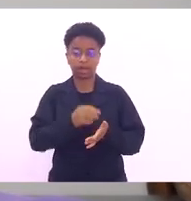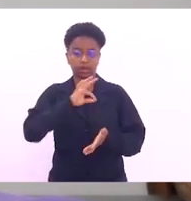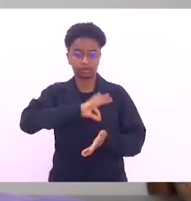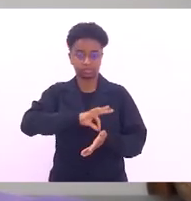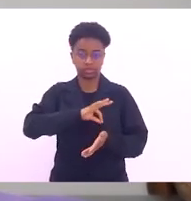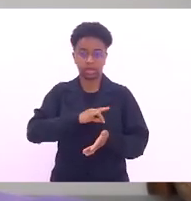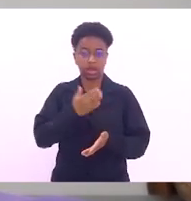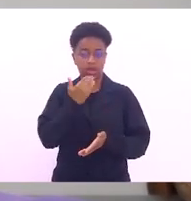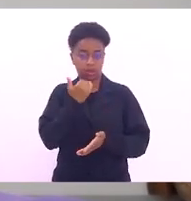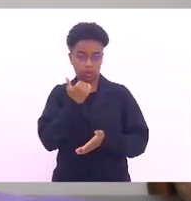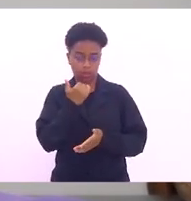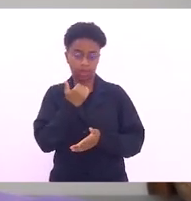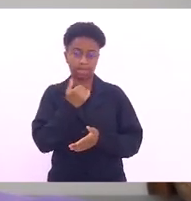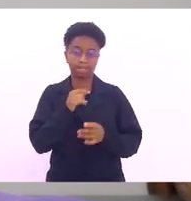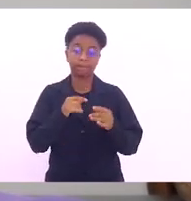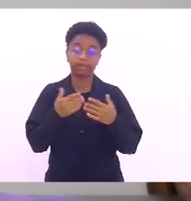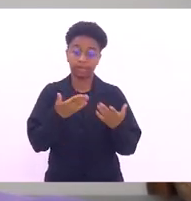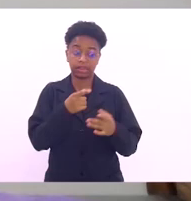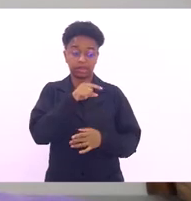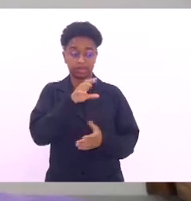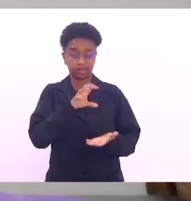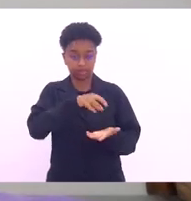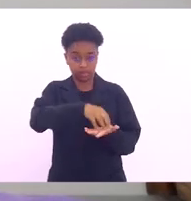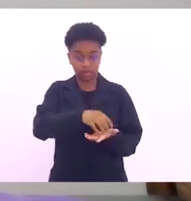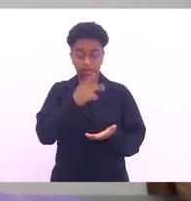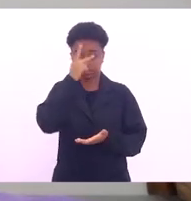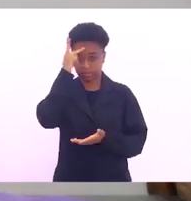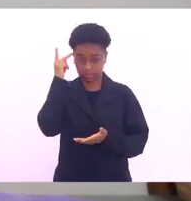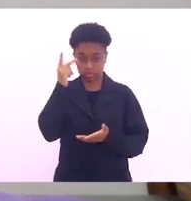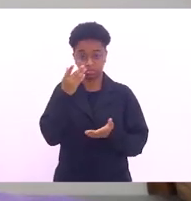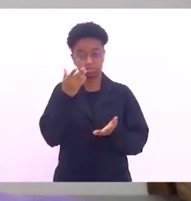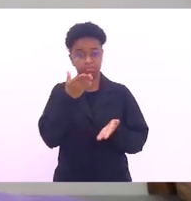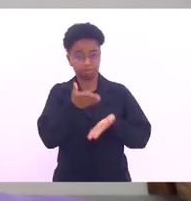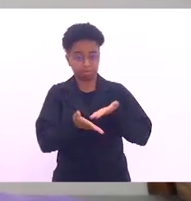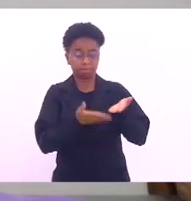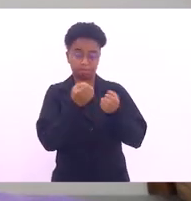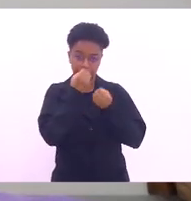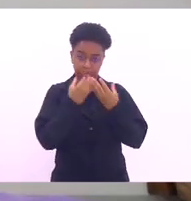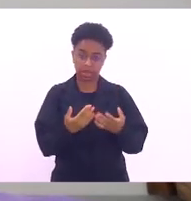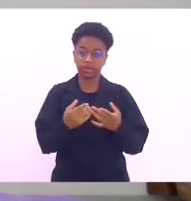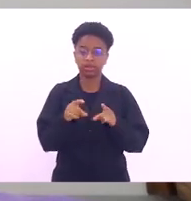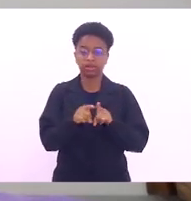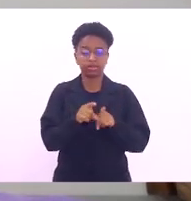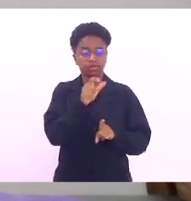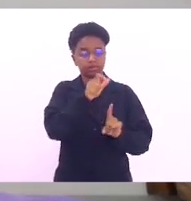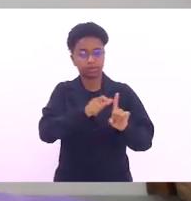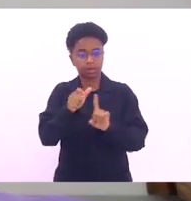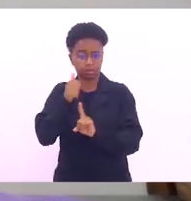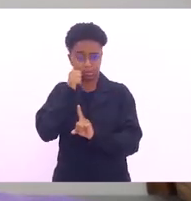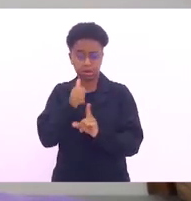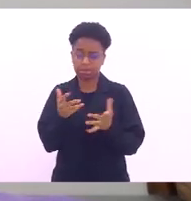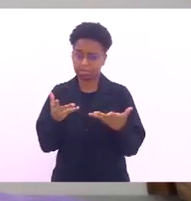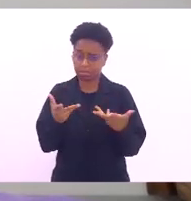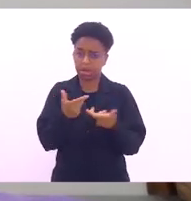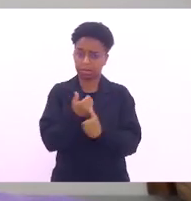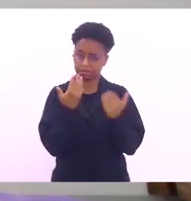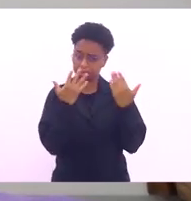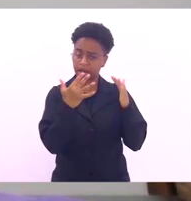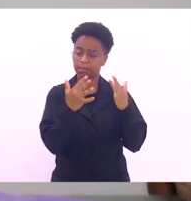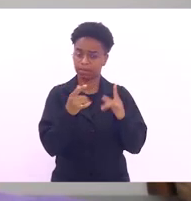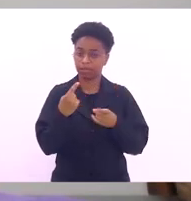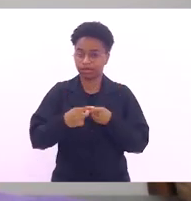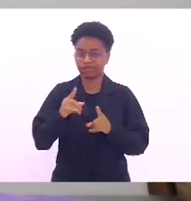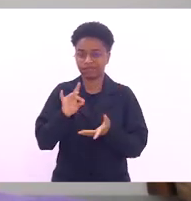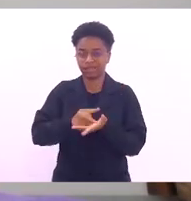as pessoas que atendem a nudem do Rio de Janeiro estão de parabéns as mulheres que atendem lá são formidáveis eu fui acolhida